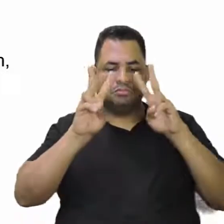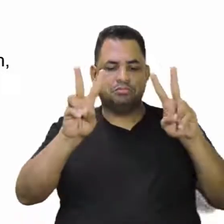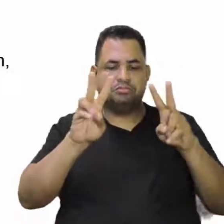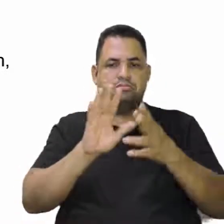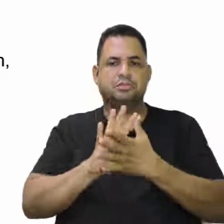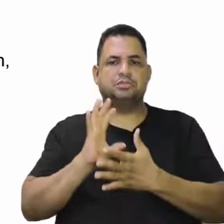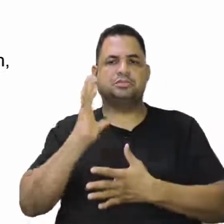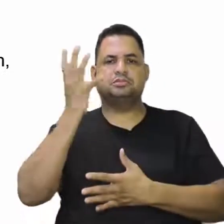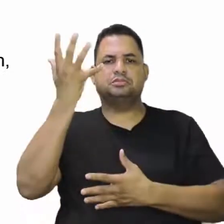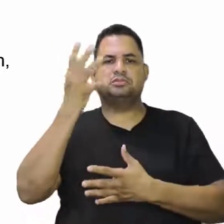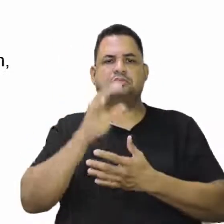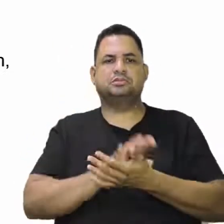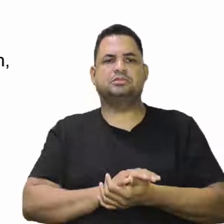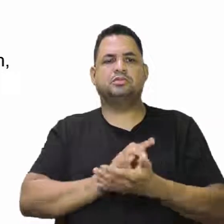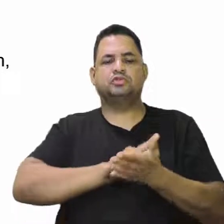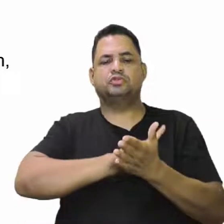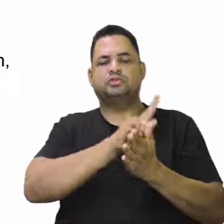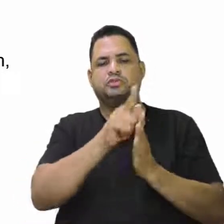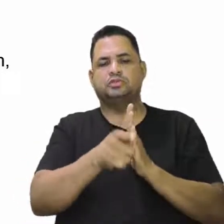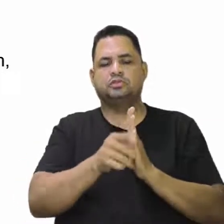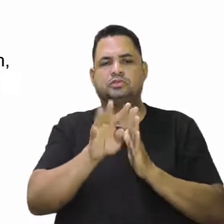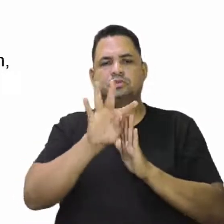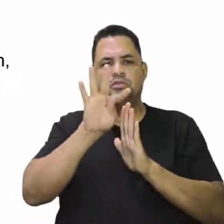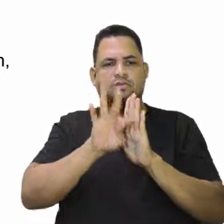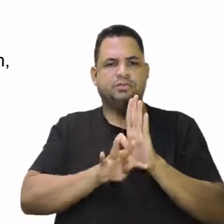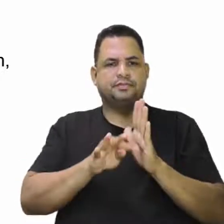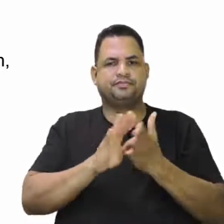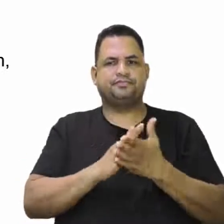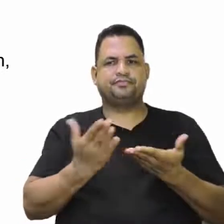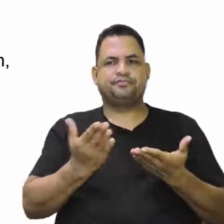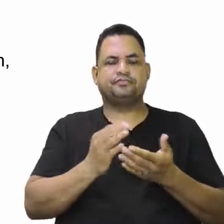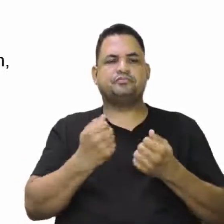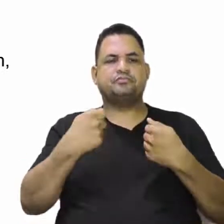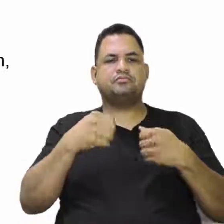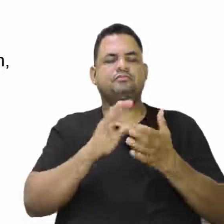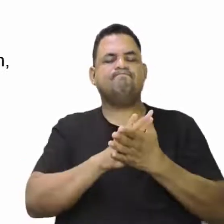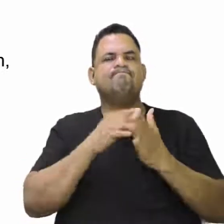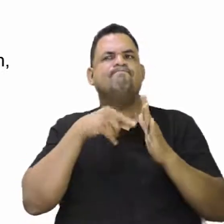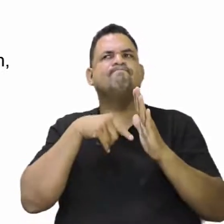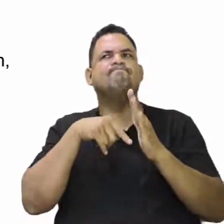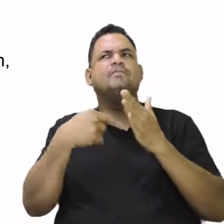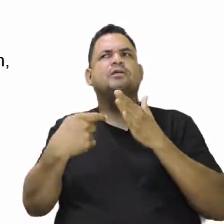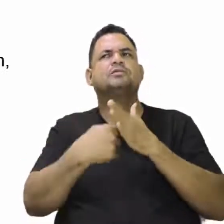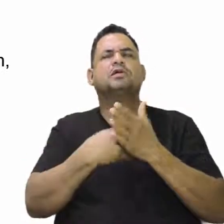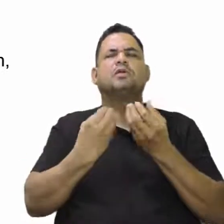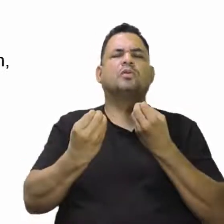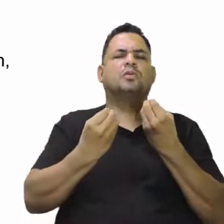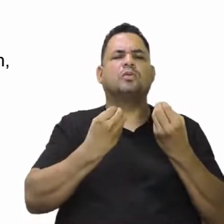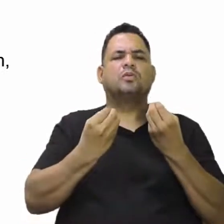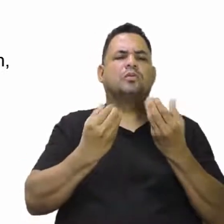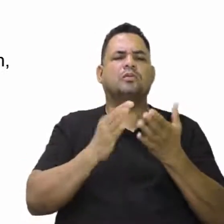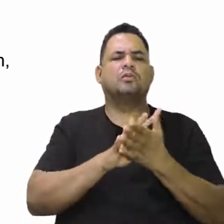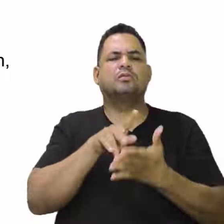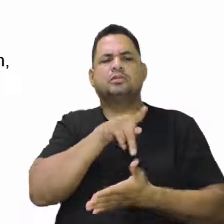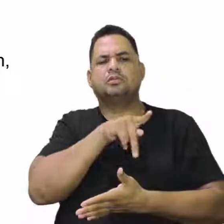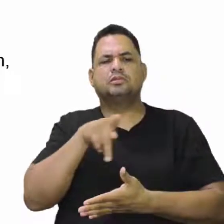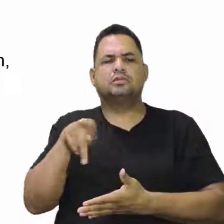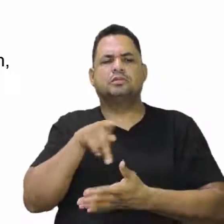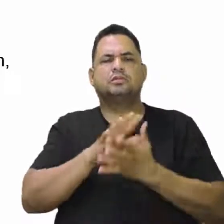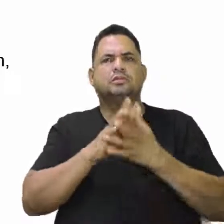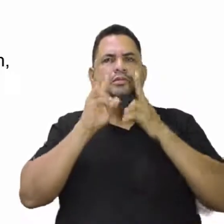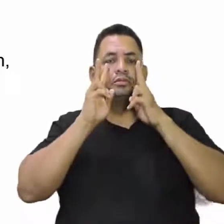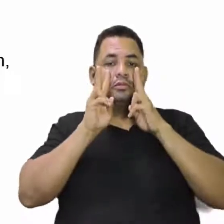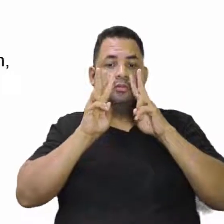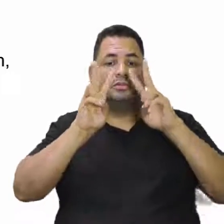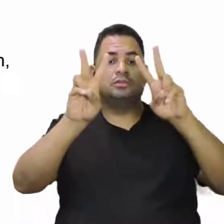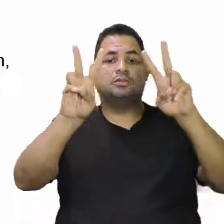O gênero textual. Textual, gente. Aí vocês podem se perguntar aí, mas como assim, professoras? Previsão do